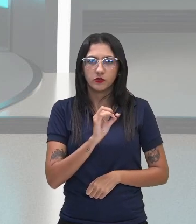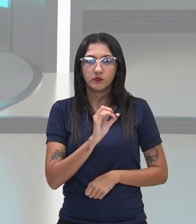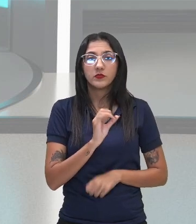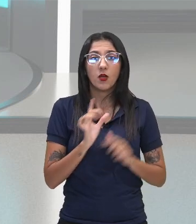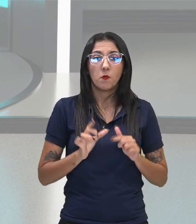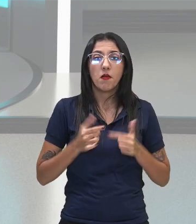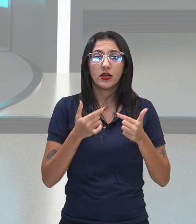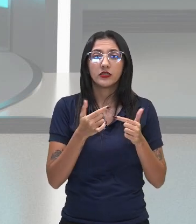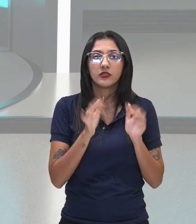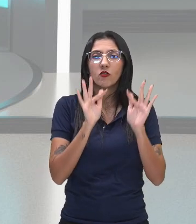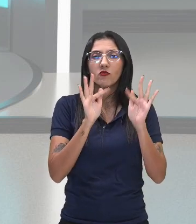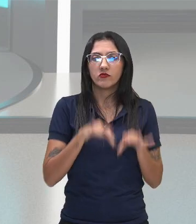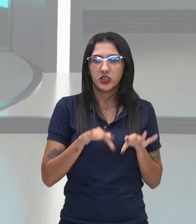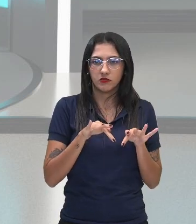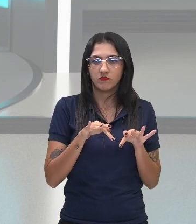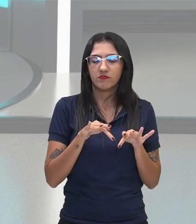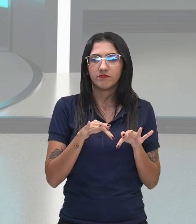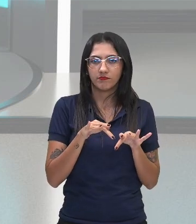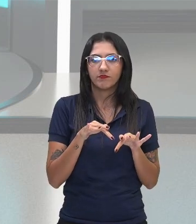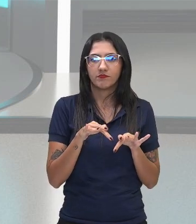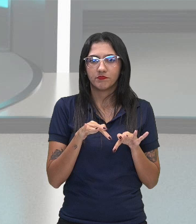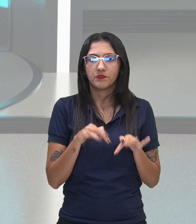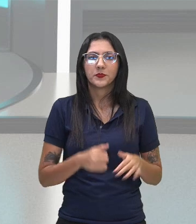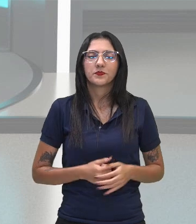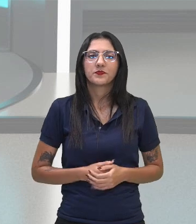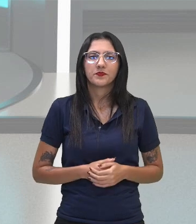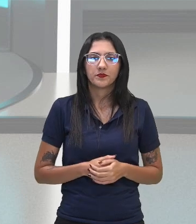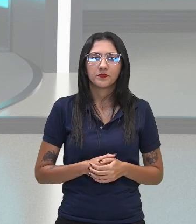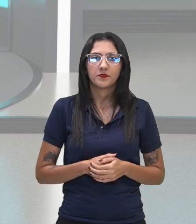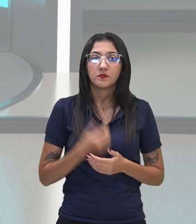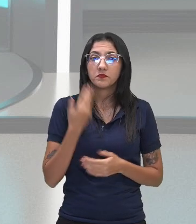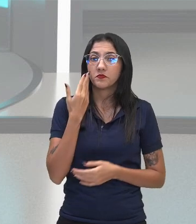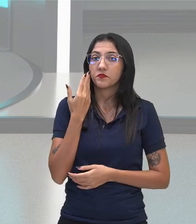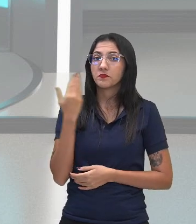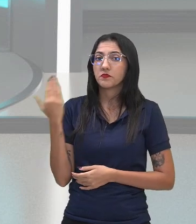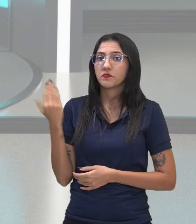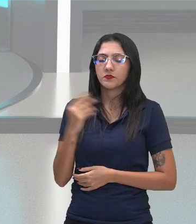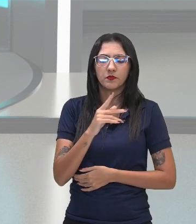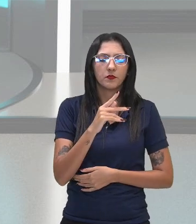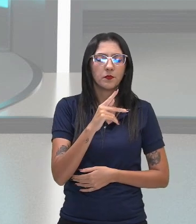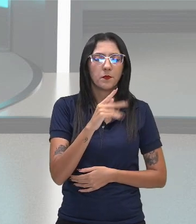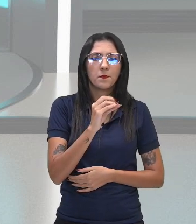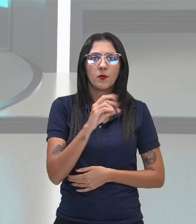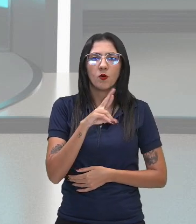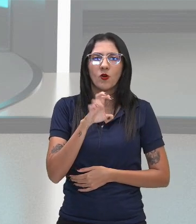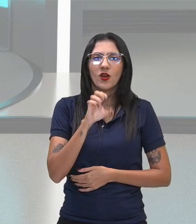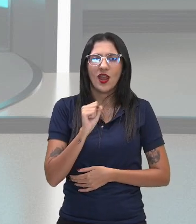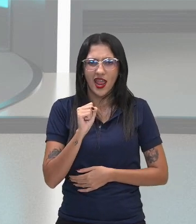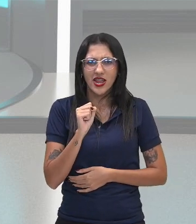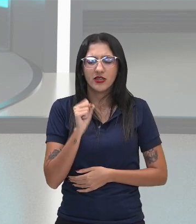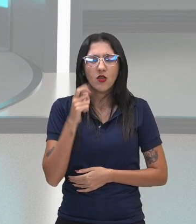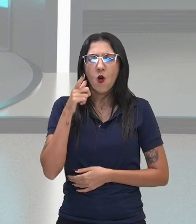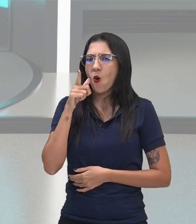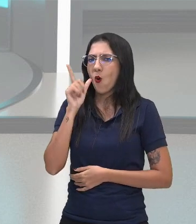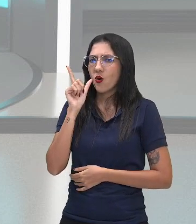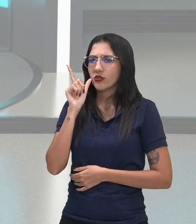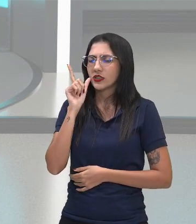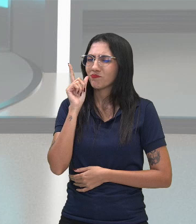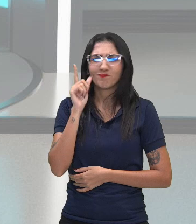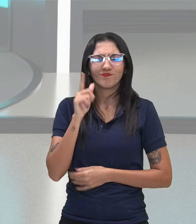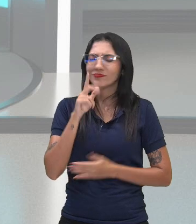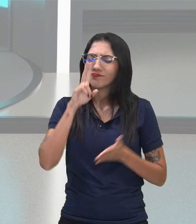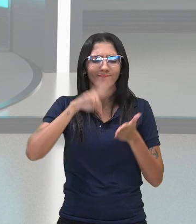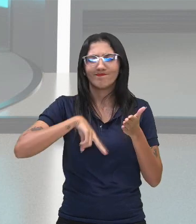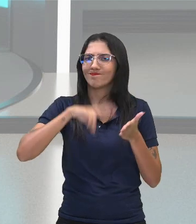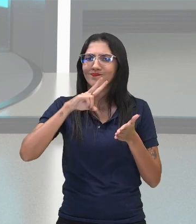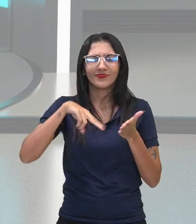concluída. É o pretérito perfeito. Porém, ontem não li o jornal. Eu não li o jornal.